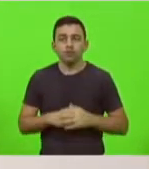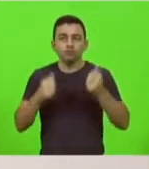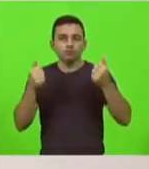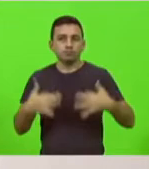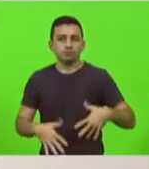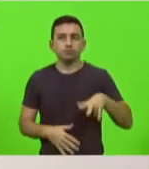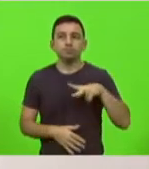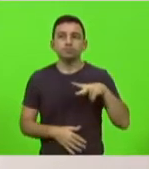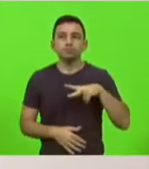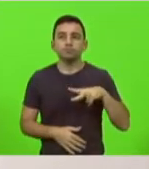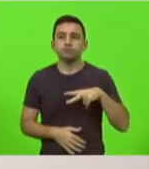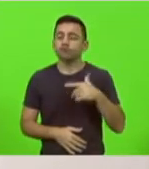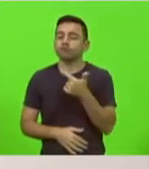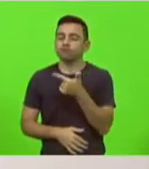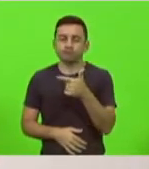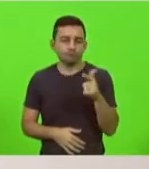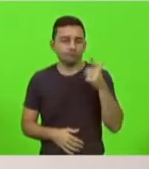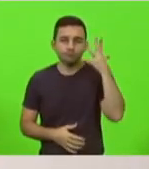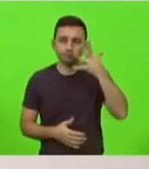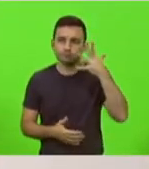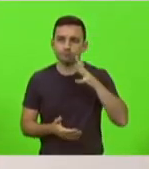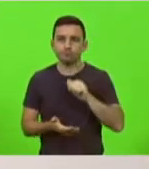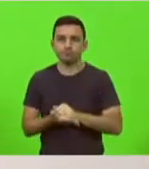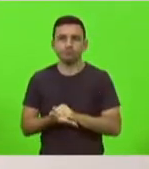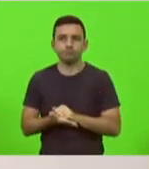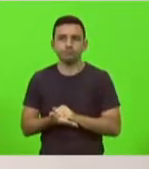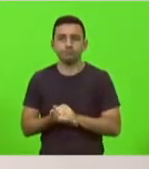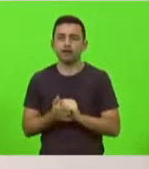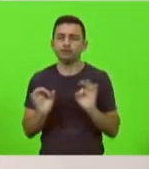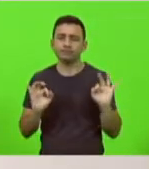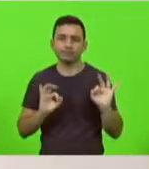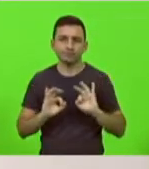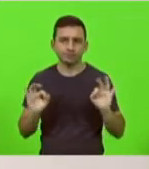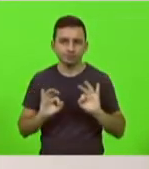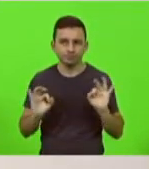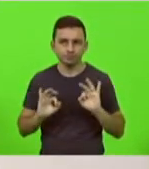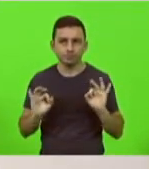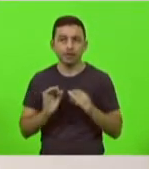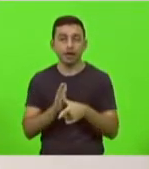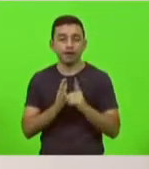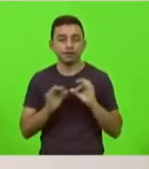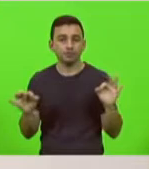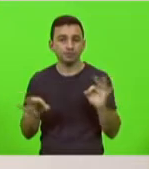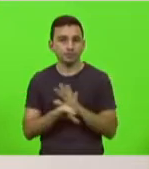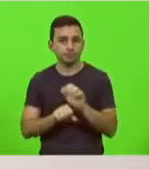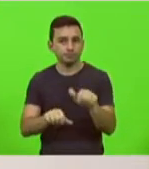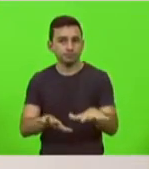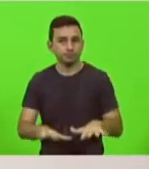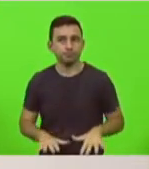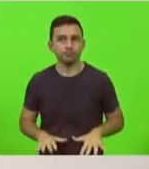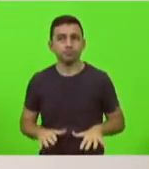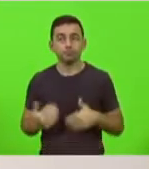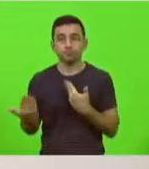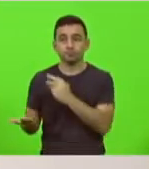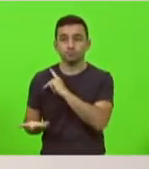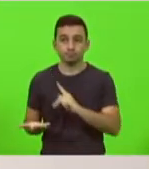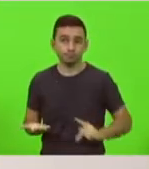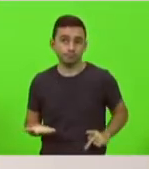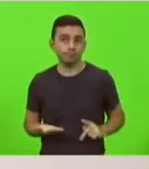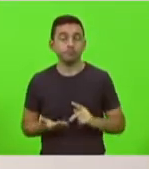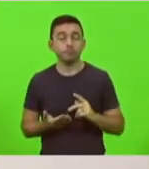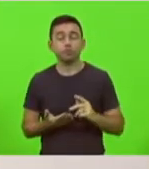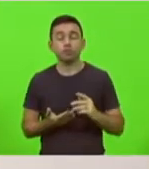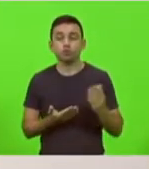Explicações pessoais, não houve oradores inscritos. Nada mais havendo a tratar, e antes de encerrar a sessão, o senhor presidente convocou